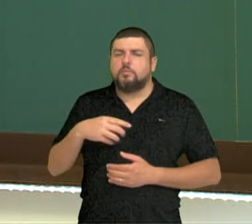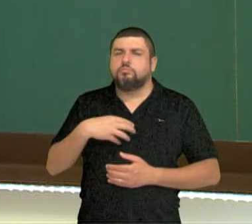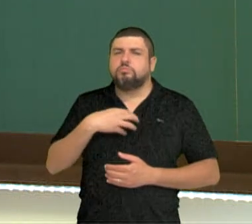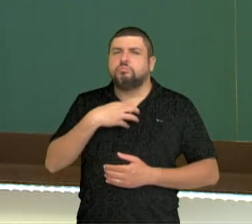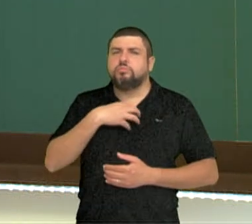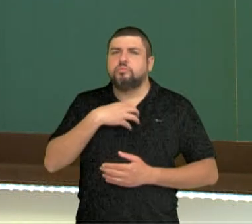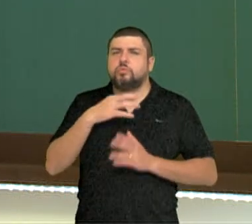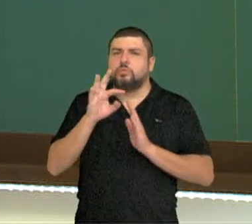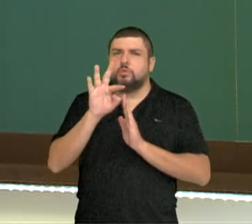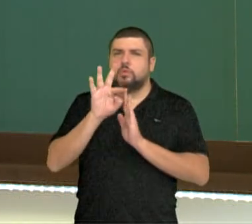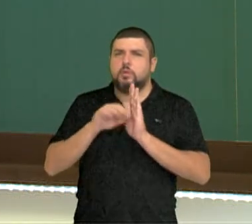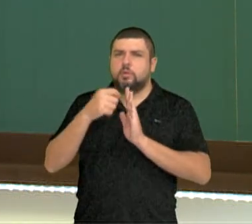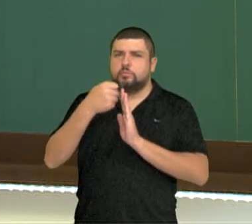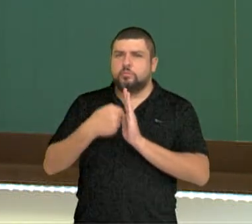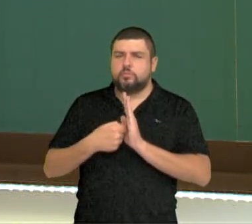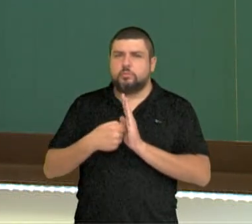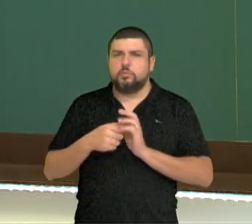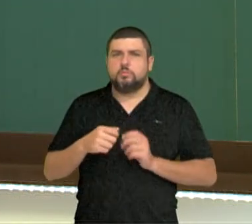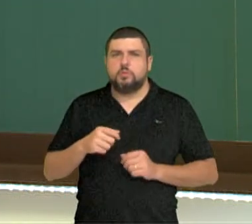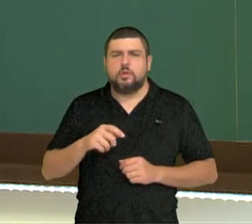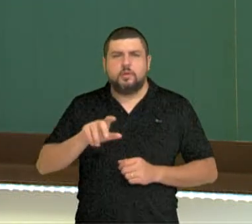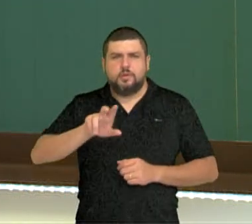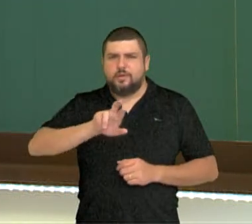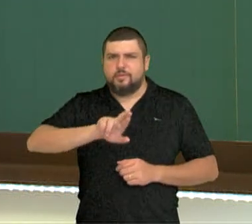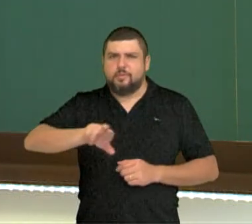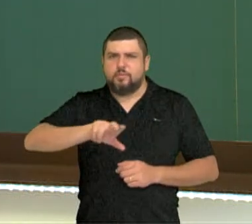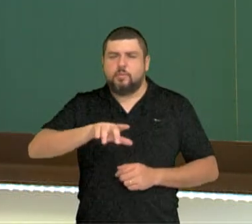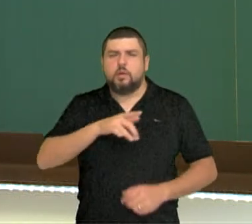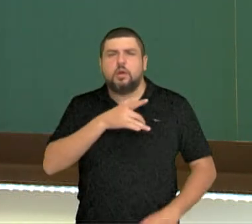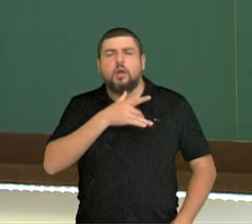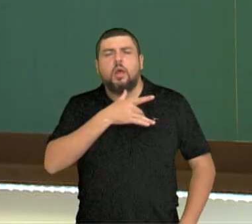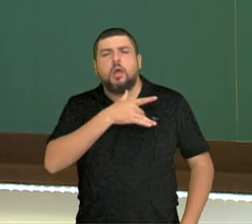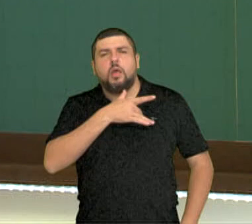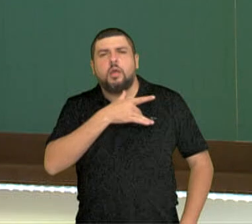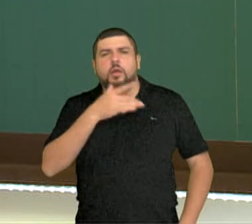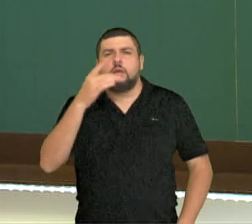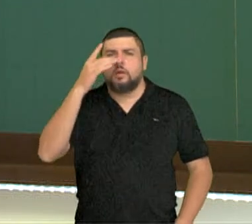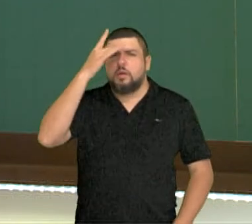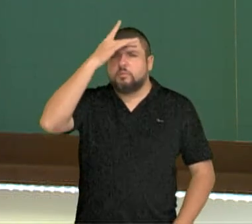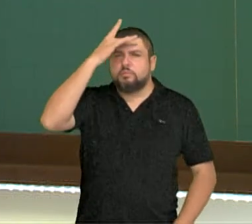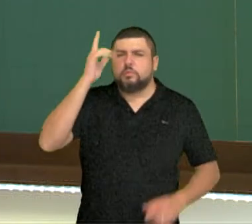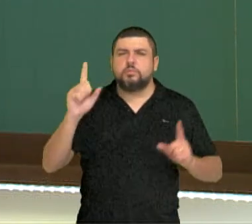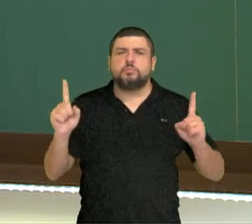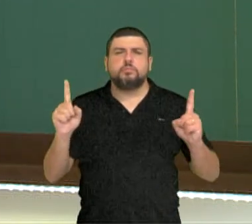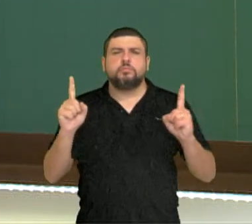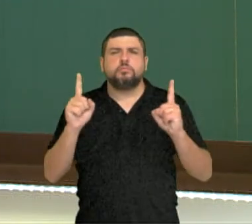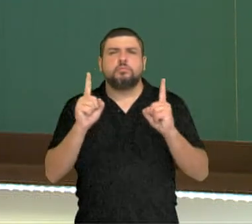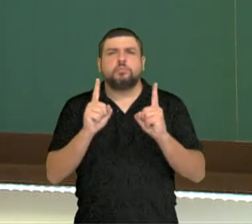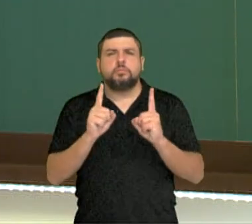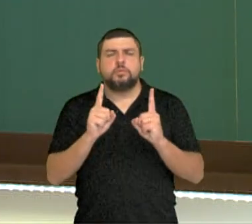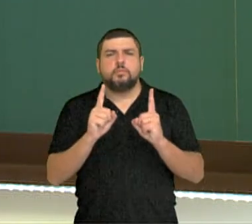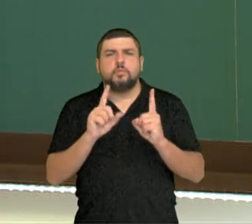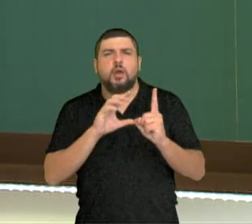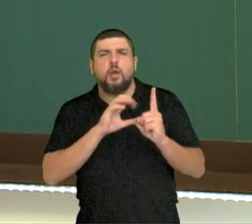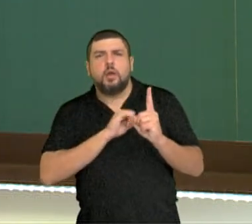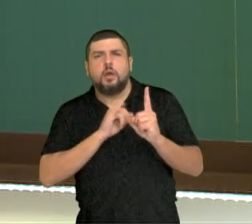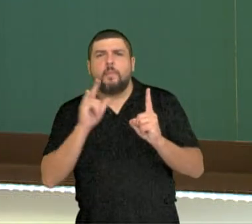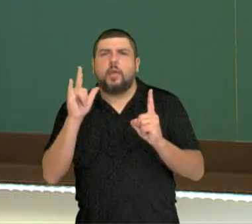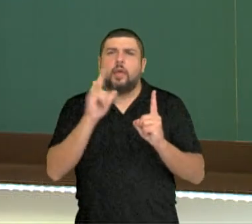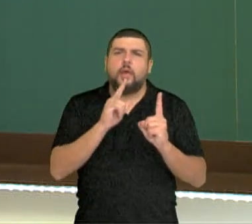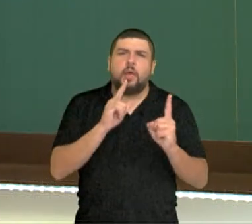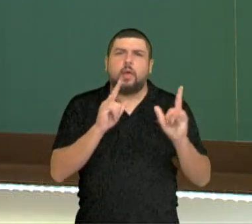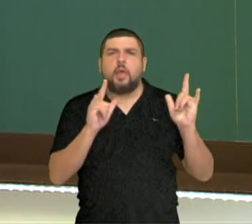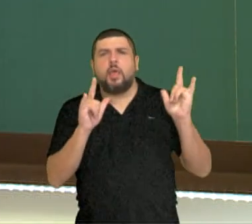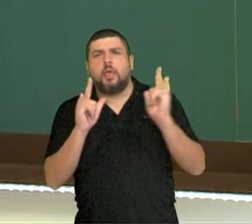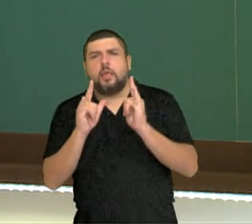textual, né? Então, não é o romance que nós falamos lá, em que duas pessoas vivem um romance, uma relação. Não,